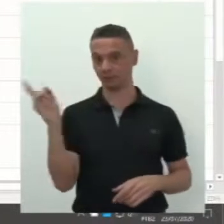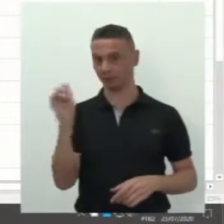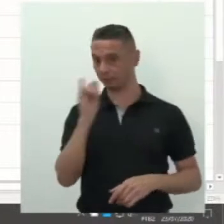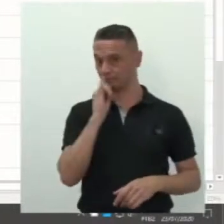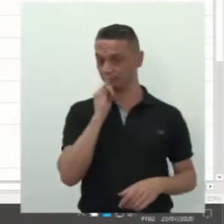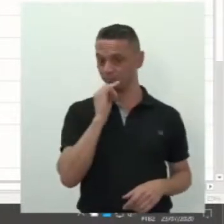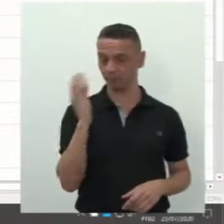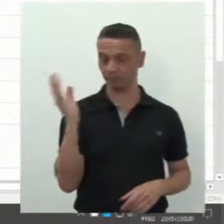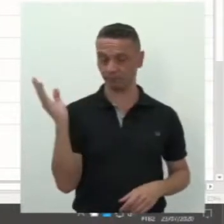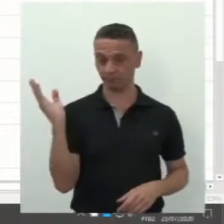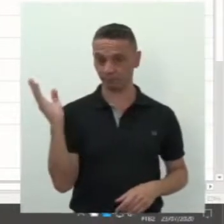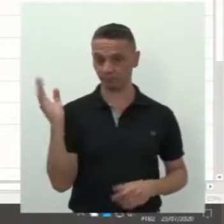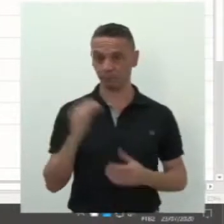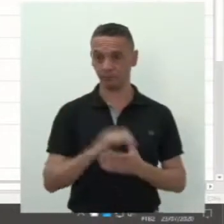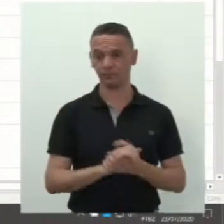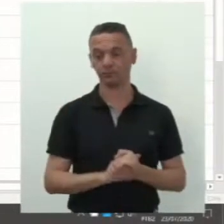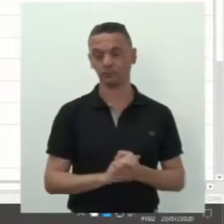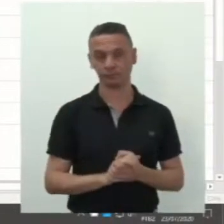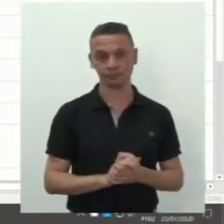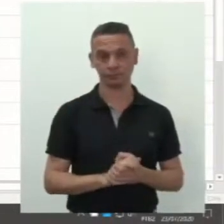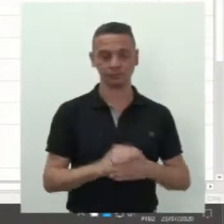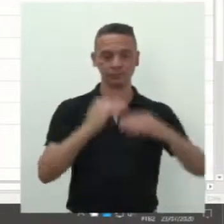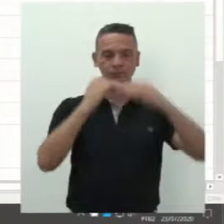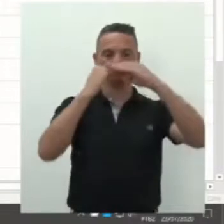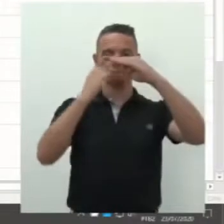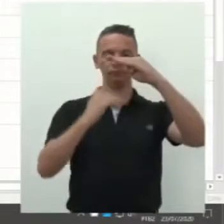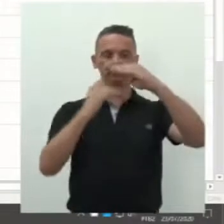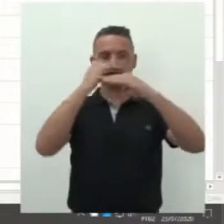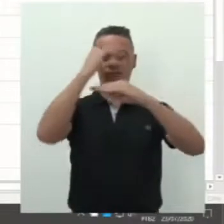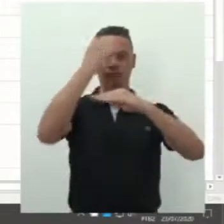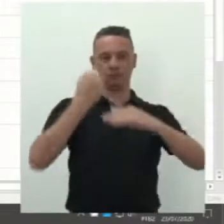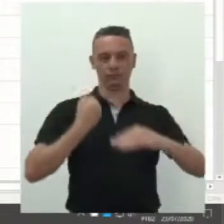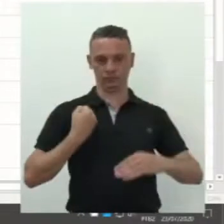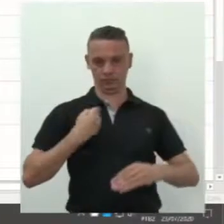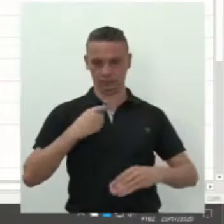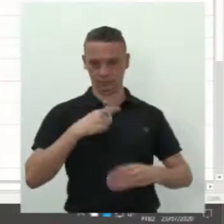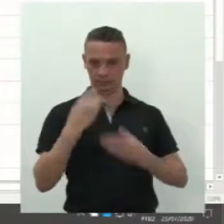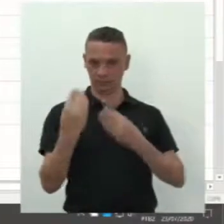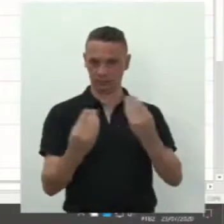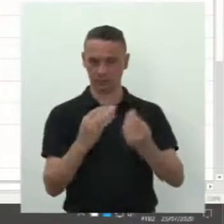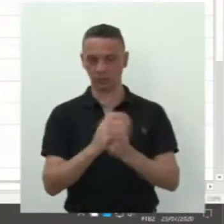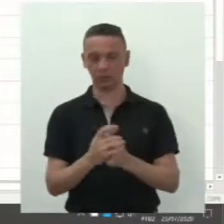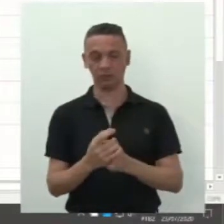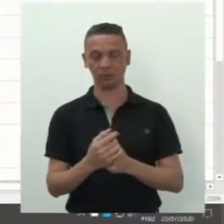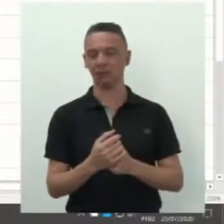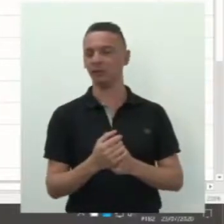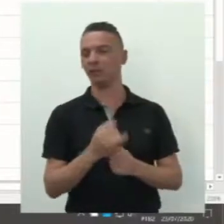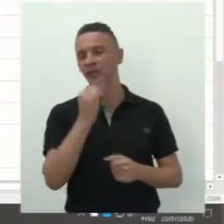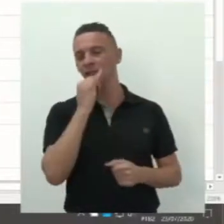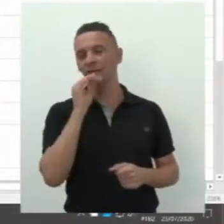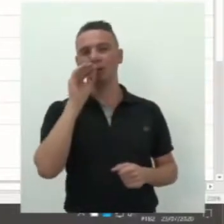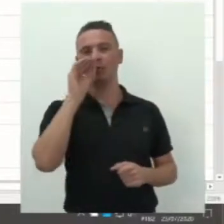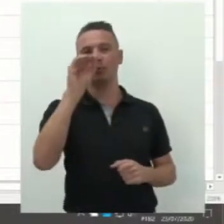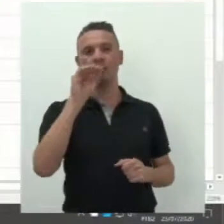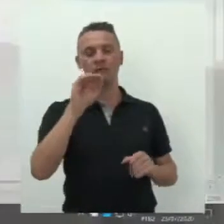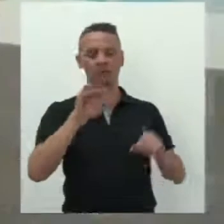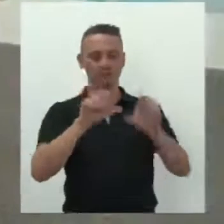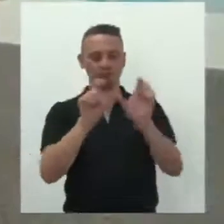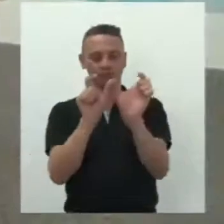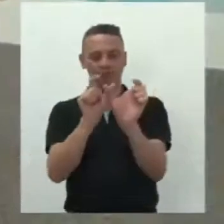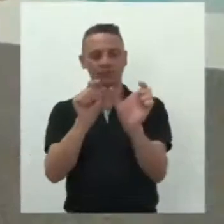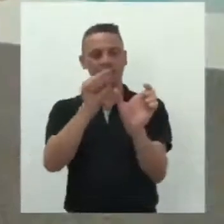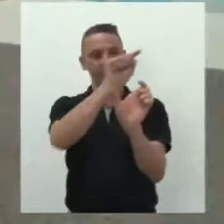exemplo, você diz colocar um número embaixo do outro. Ela está falando a gente estava falando de valores, né? Então, se você consegue colocar na mesma célula